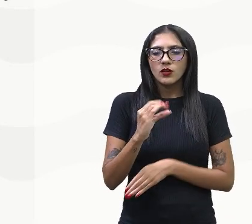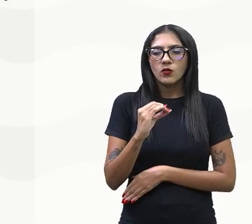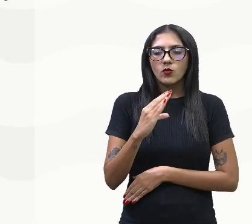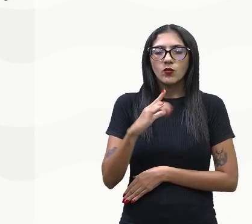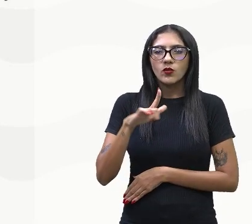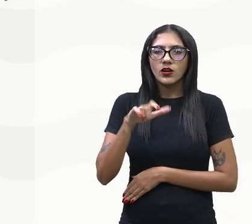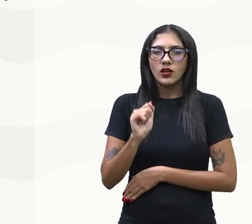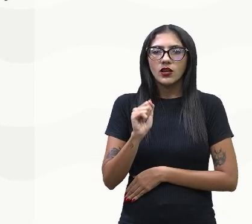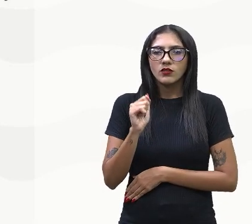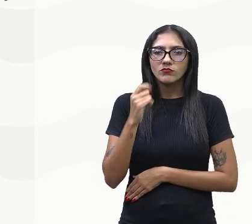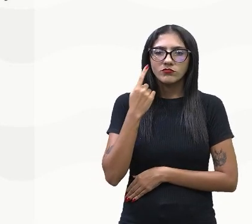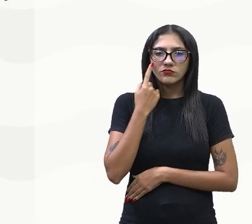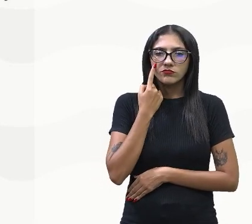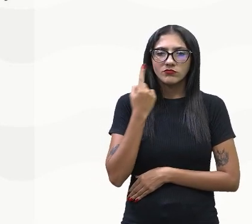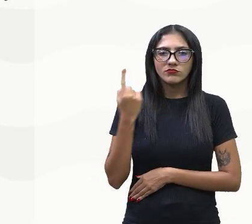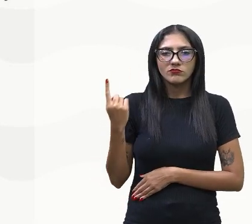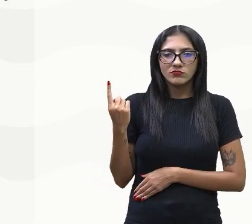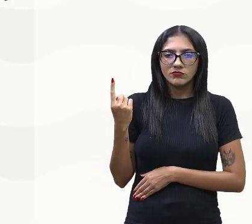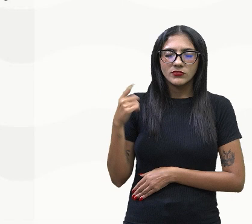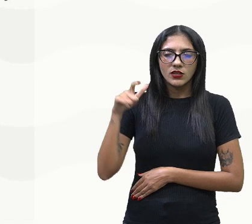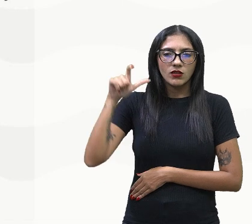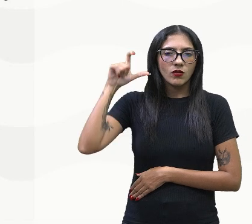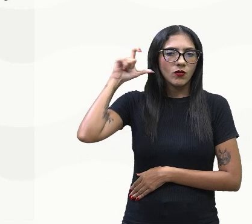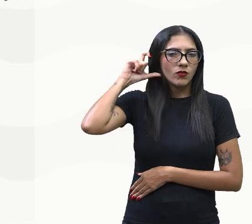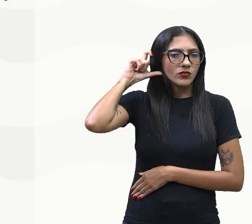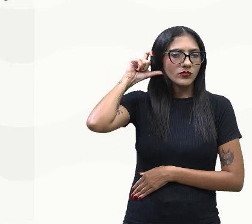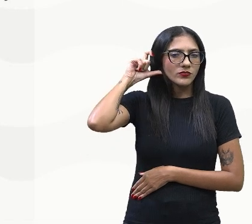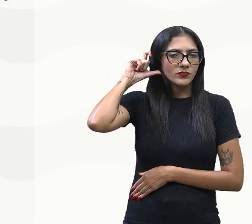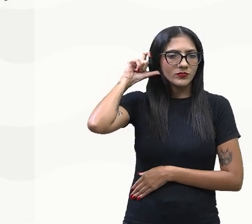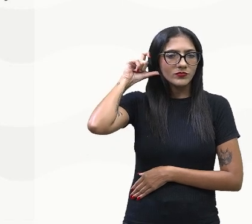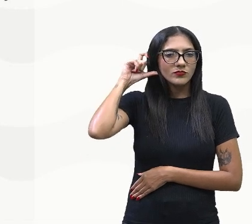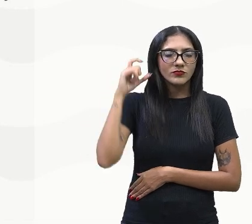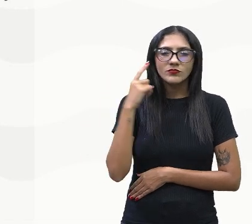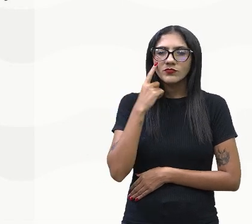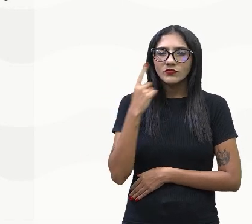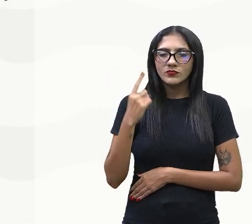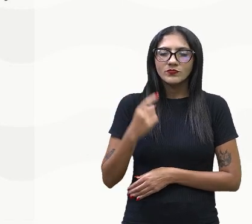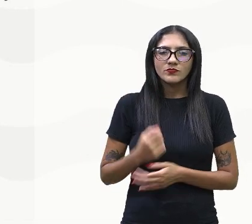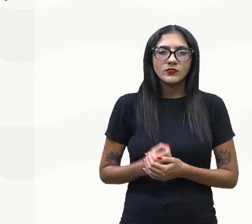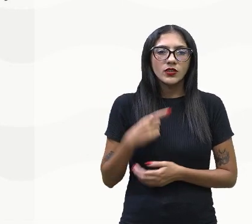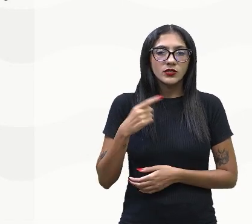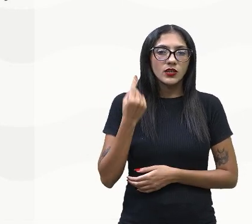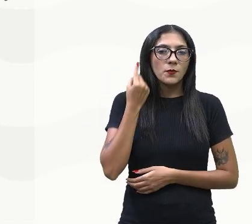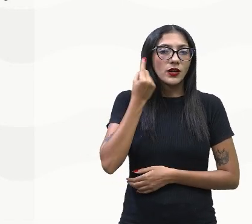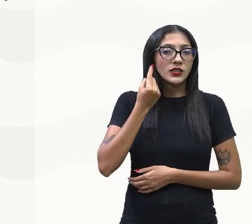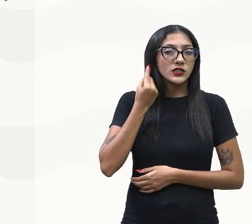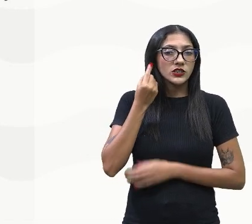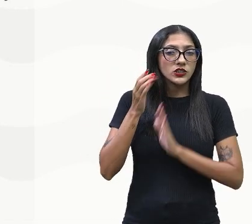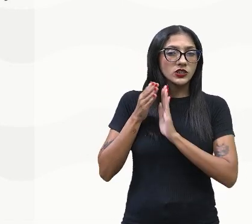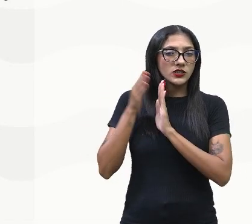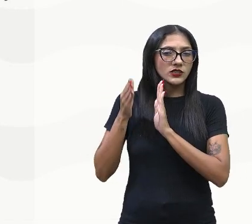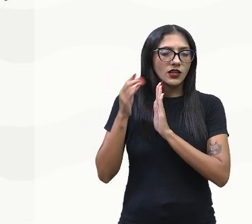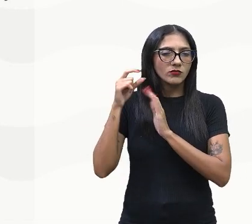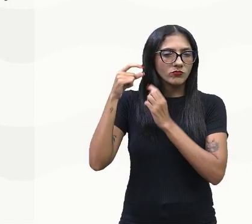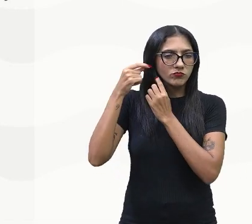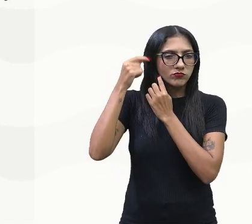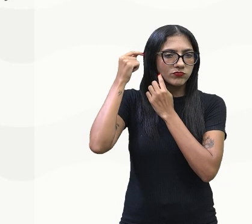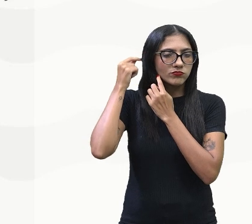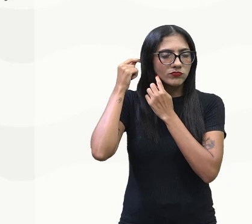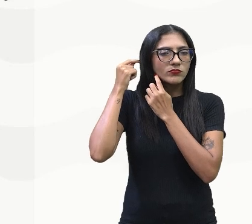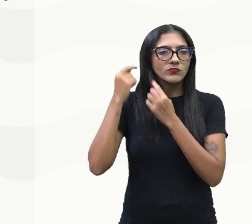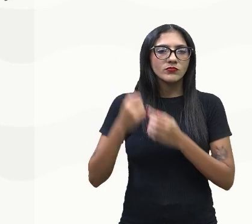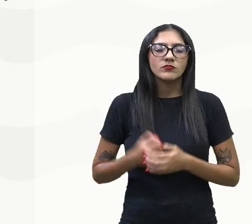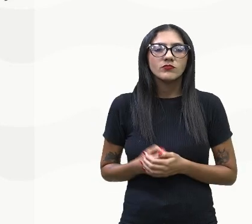é essa região aqui. Vejam que aqui está o ouvido. E a parte que nós vemos é